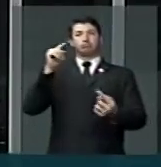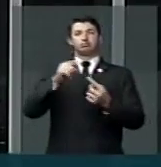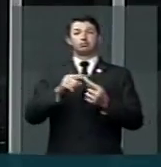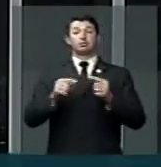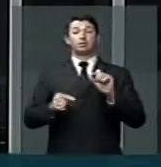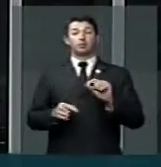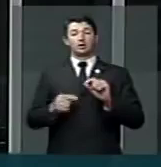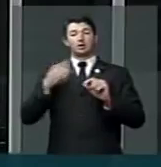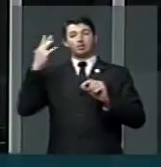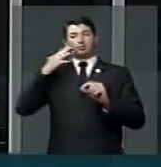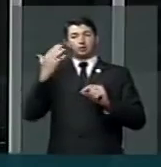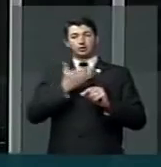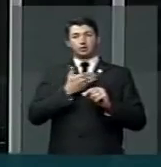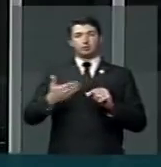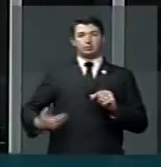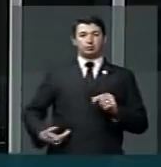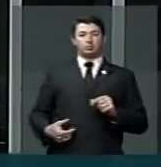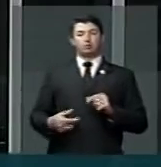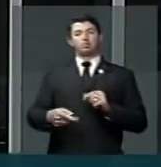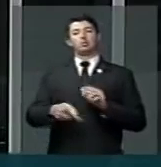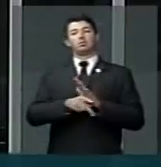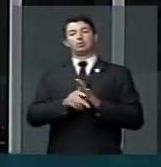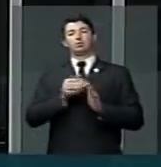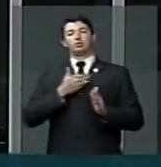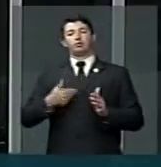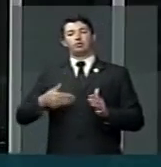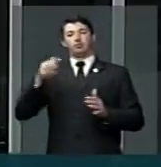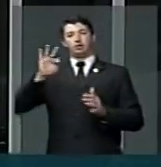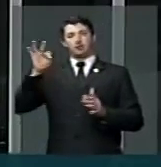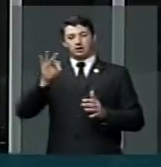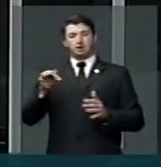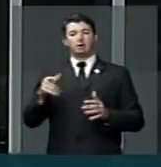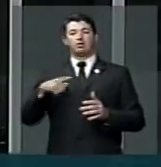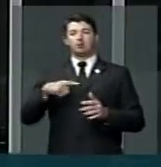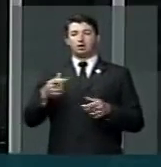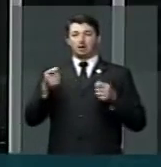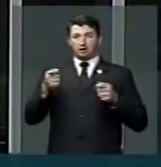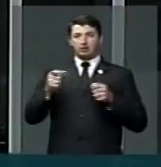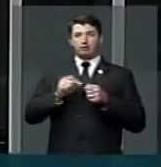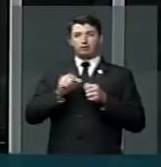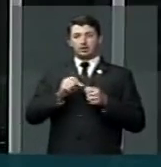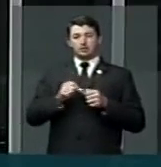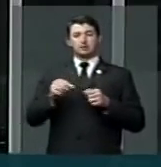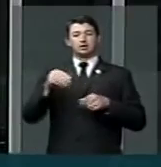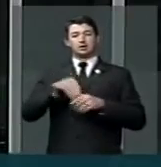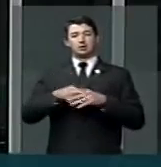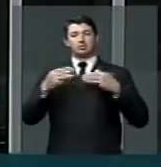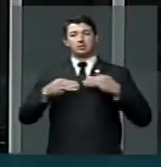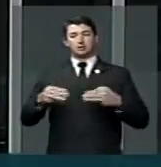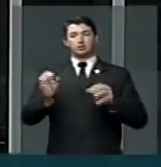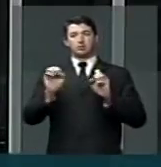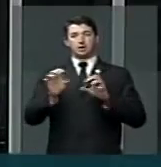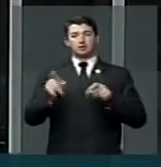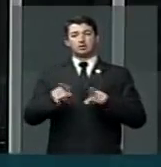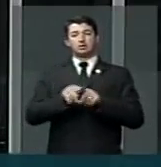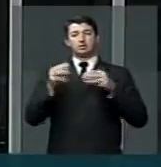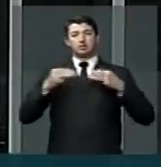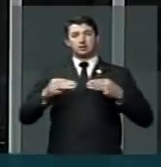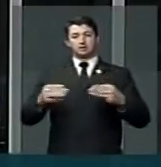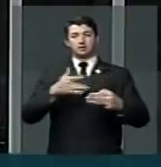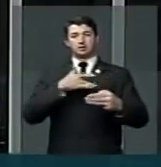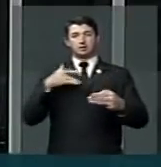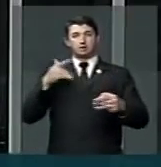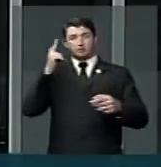das políticas públicas do governo federal que vem sendo executadas pelo Ministério da Educação e da Saúde,